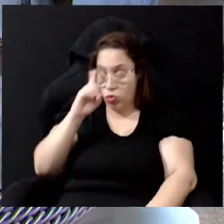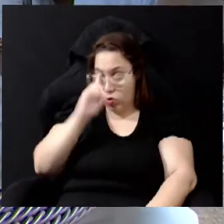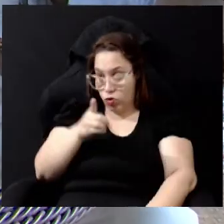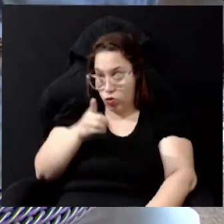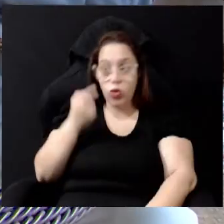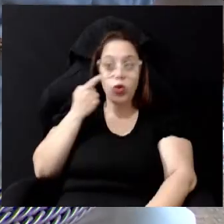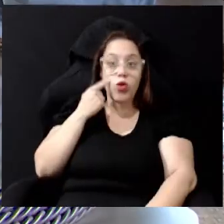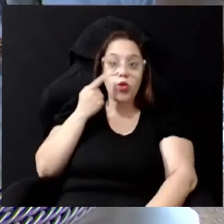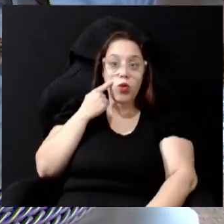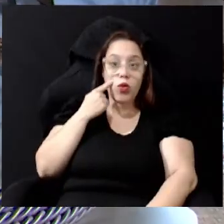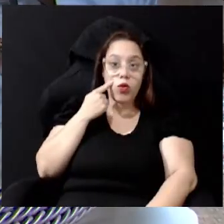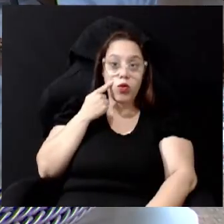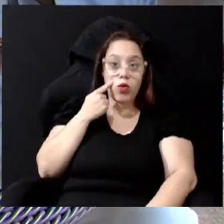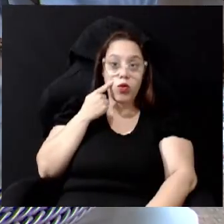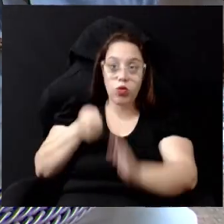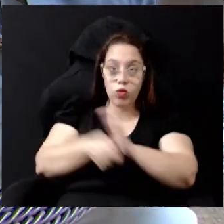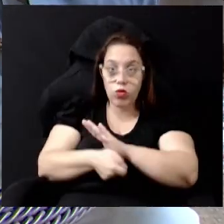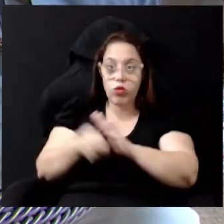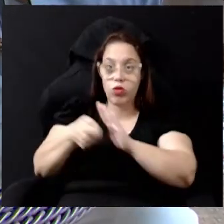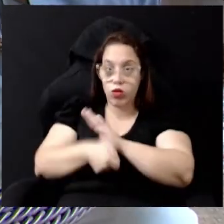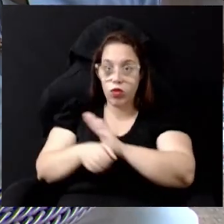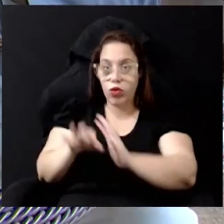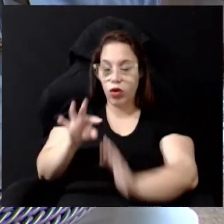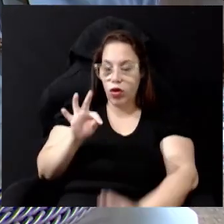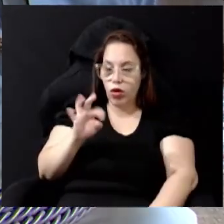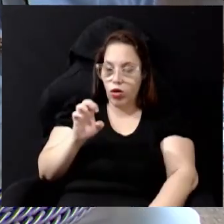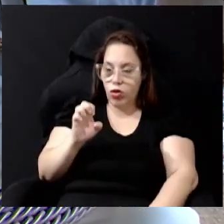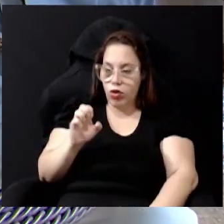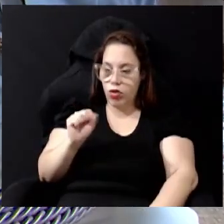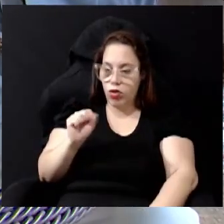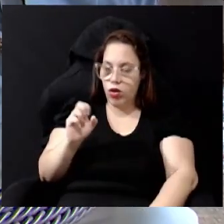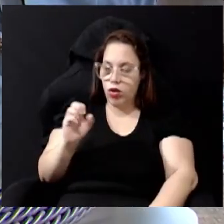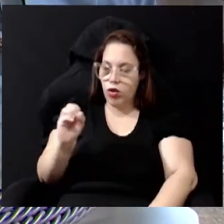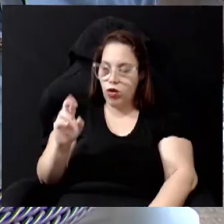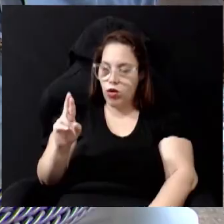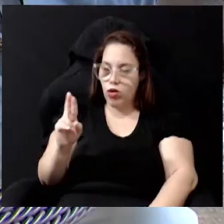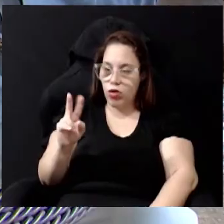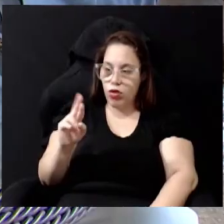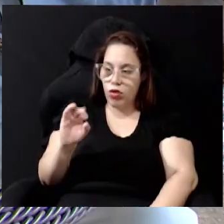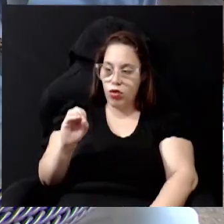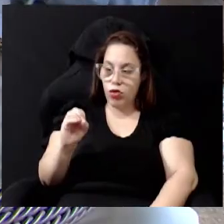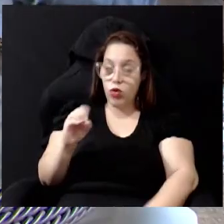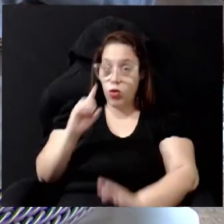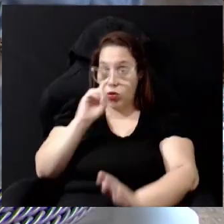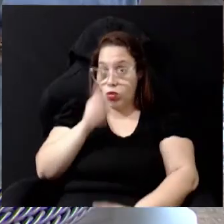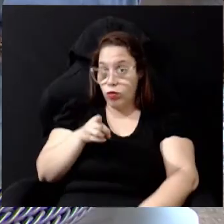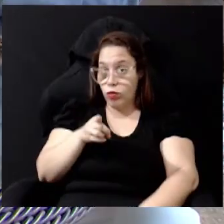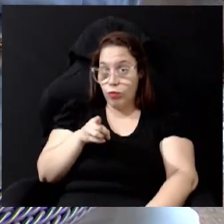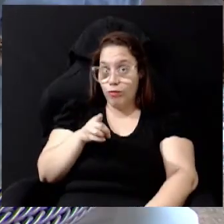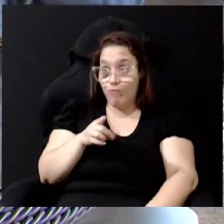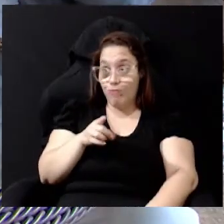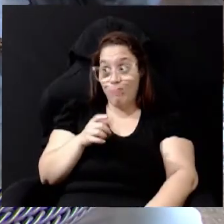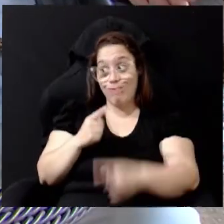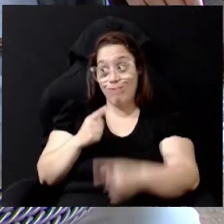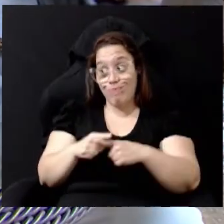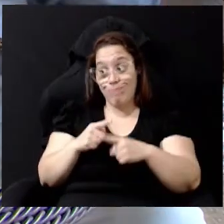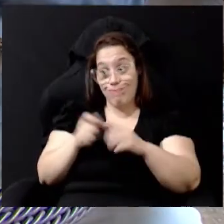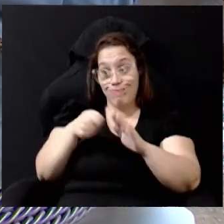pequenos aplicadores, olharem para o Tesouro Direto. As instituições financeiras normalmente não gostam que se fale isso, né, porque colocar no Tesouro